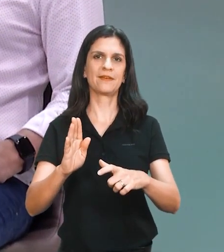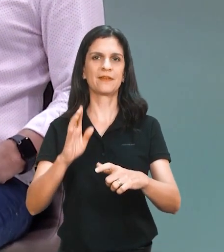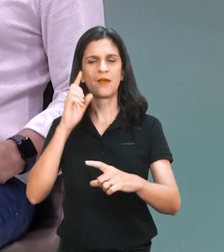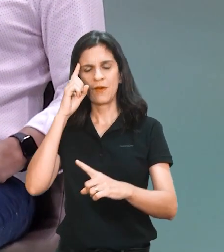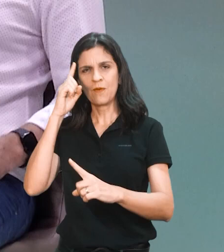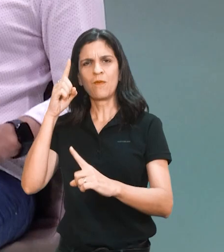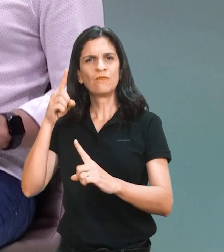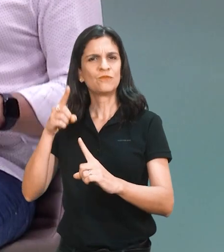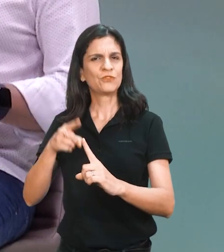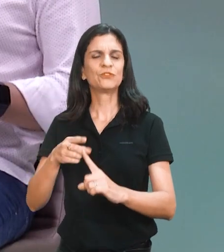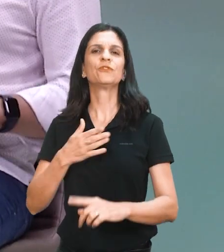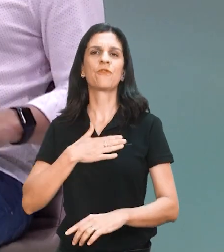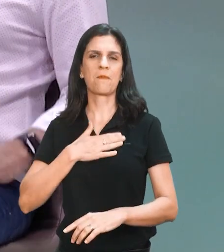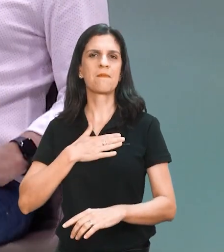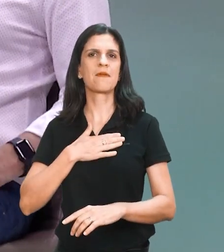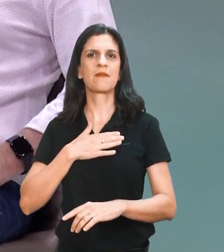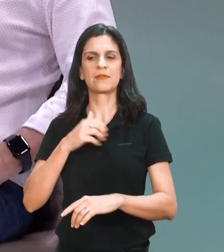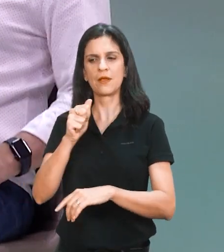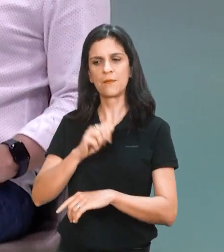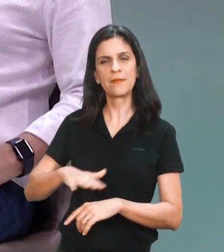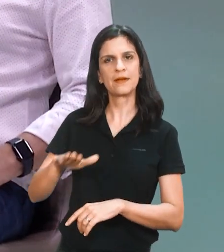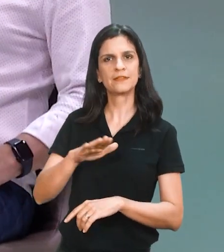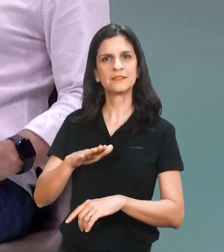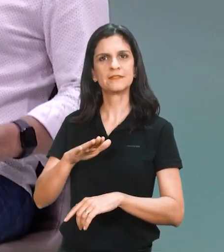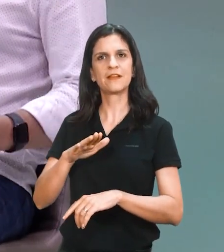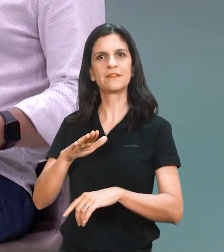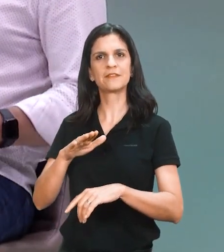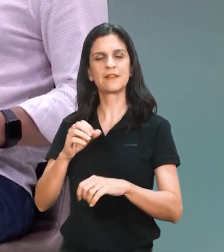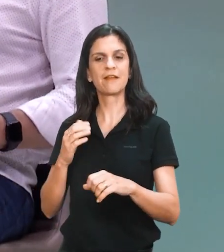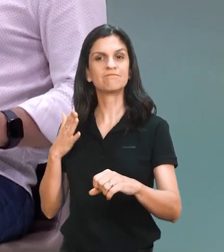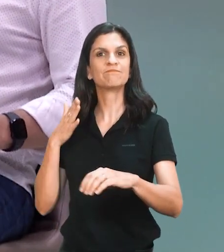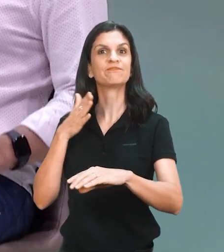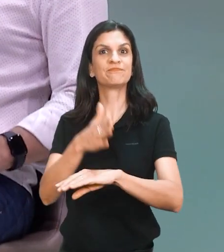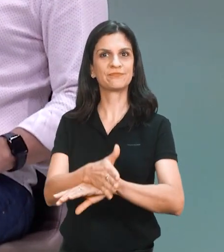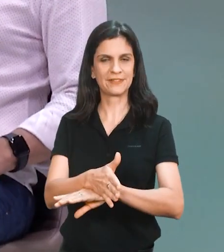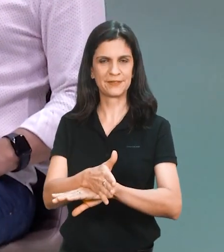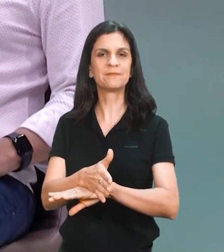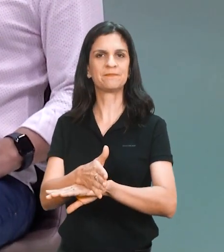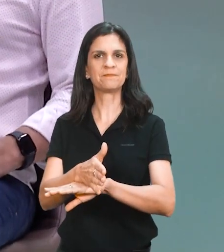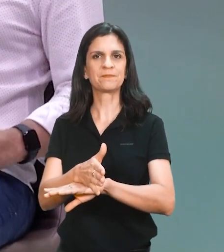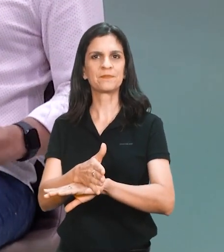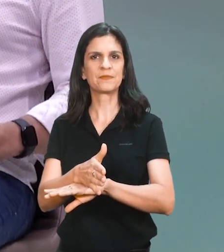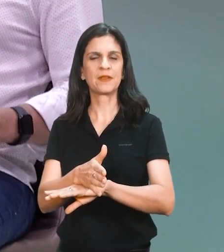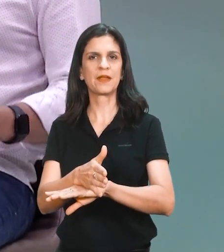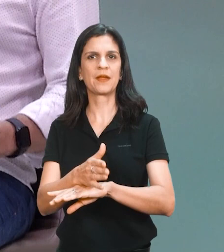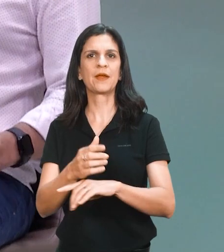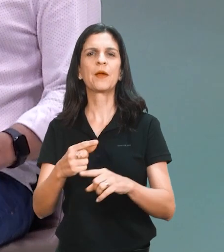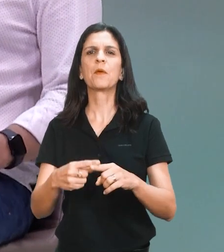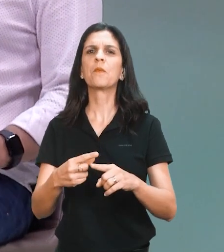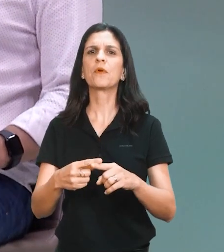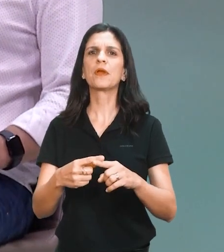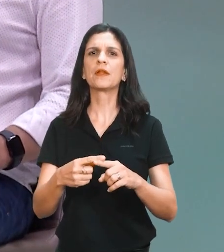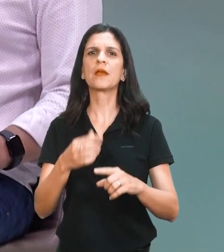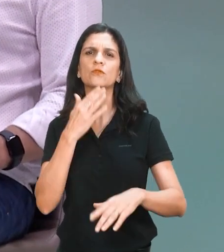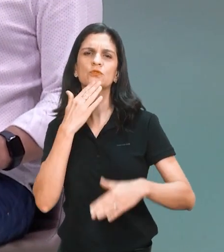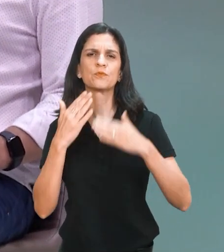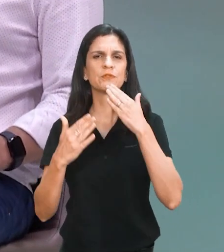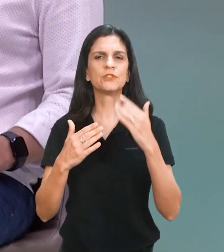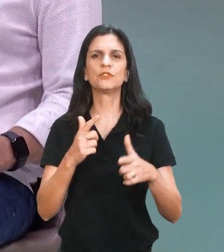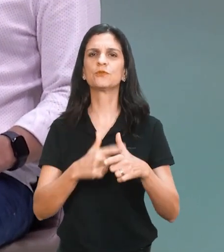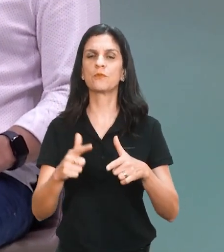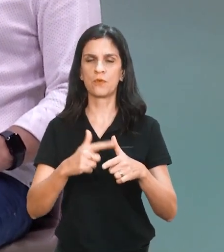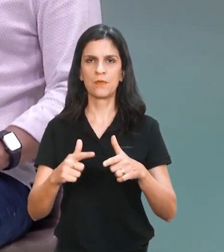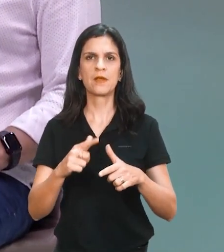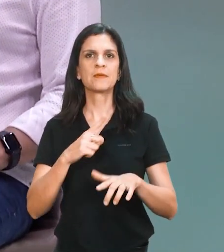E desde o início eu já tinha como missão trazer uma assistente social, até por entender que a demanda é